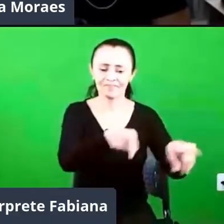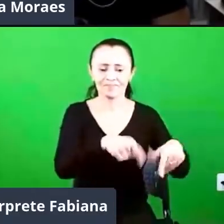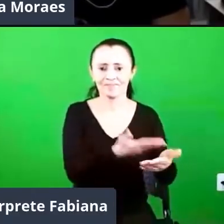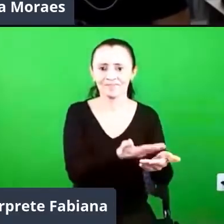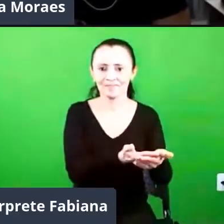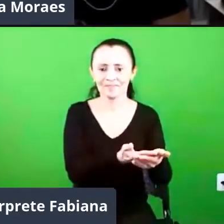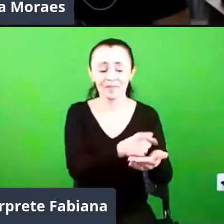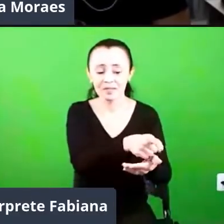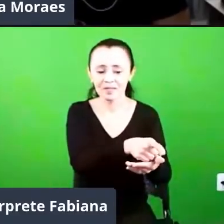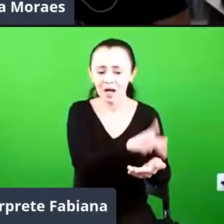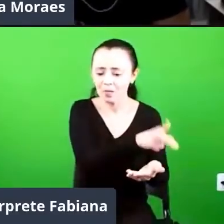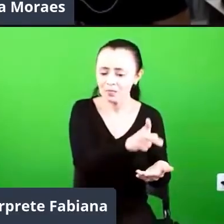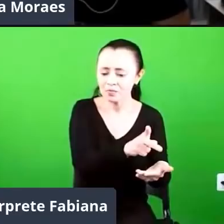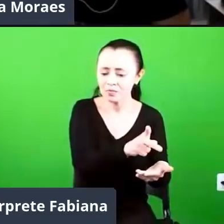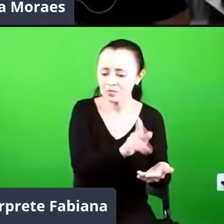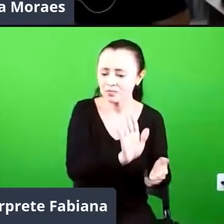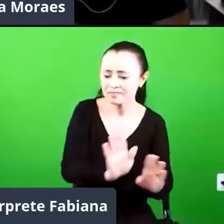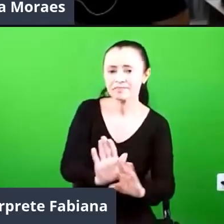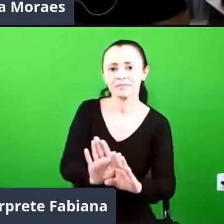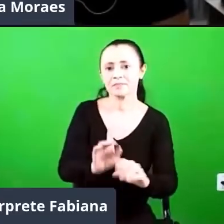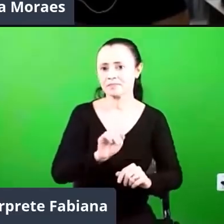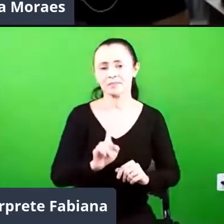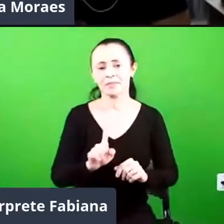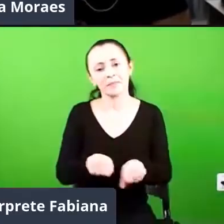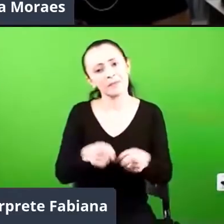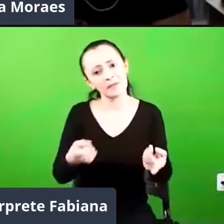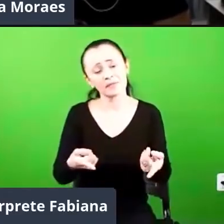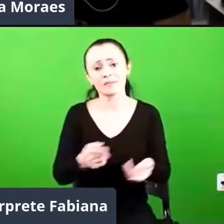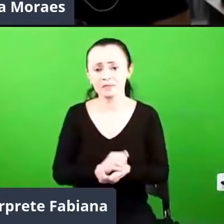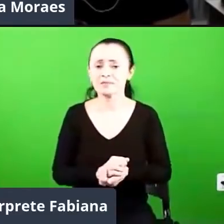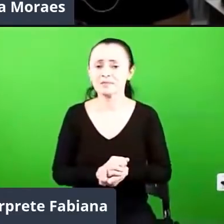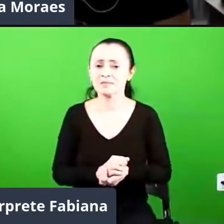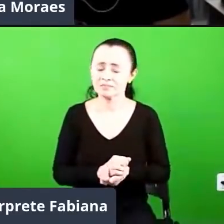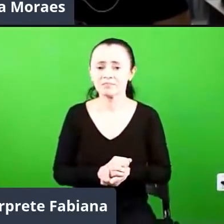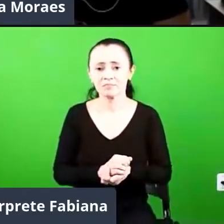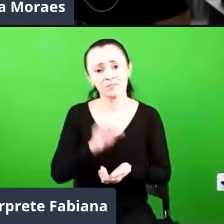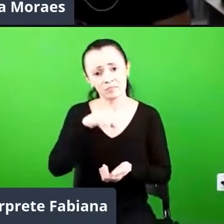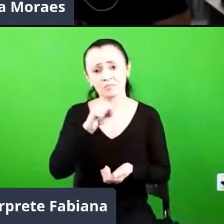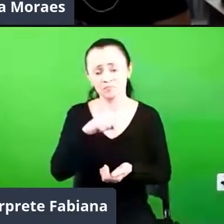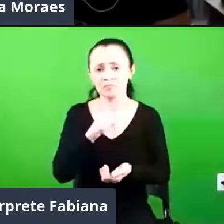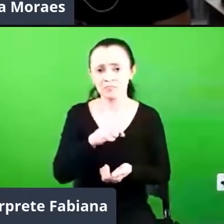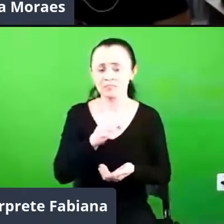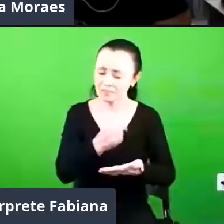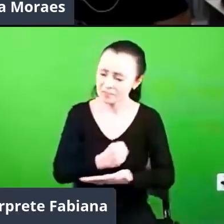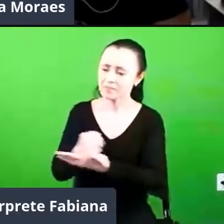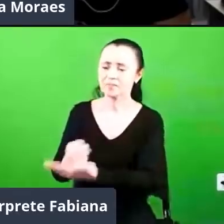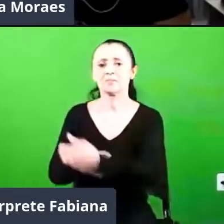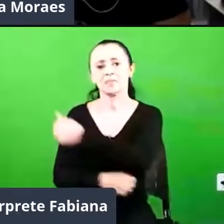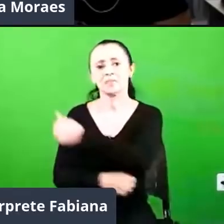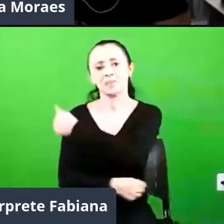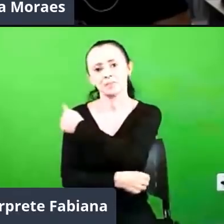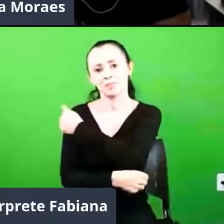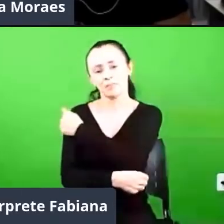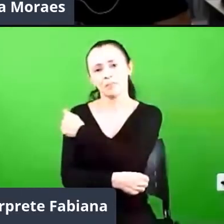frase. Mas é o que tem realmente funcionado para não deixar esse meu aluno perdido ali. Acho que